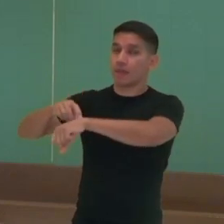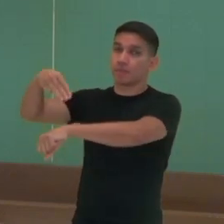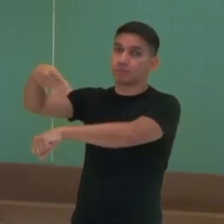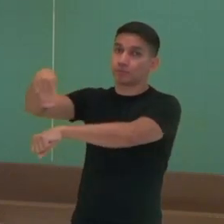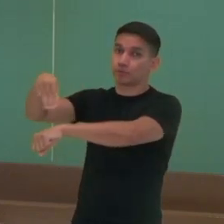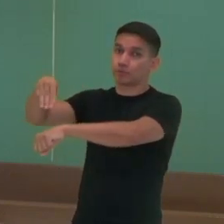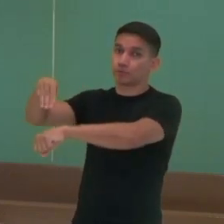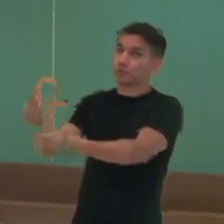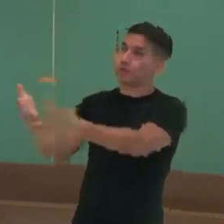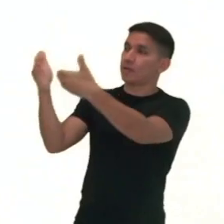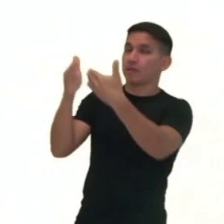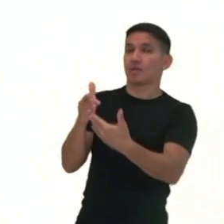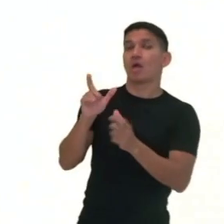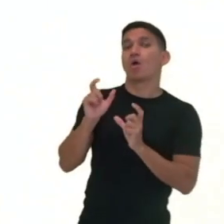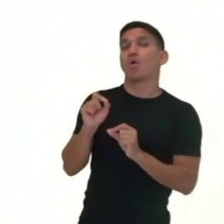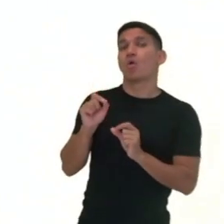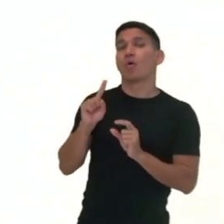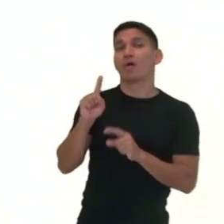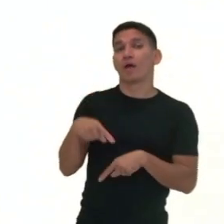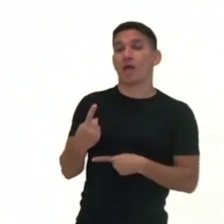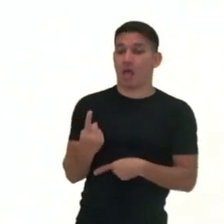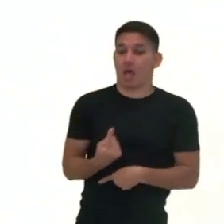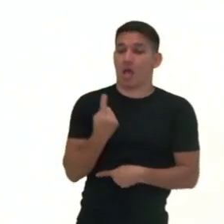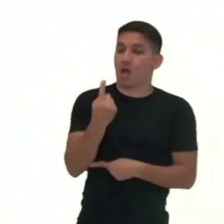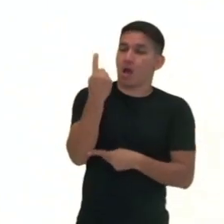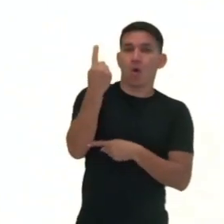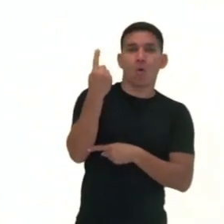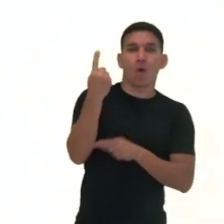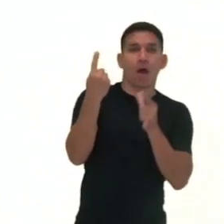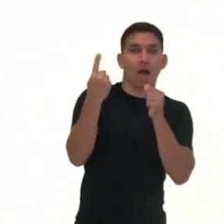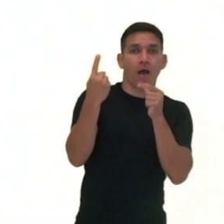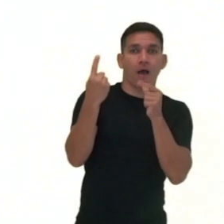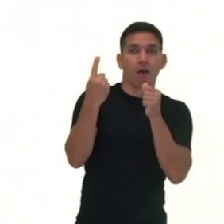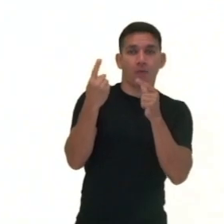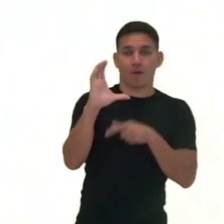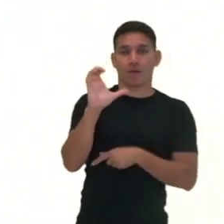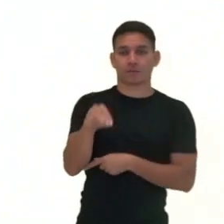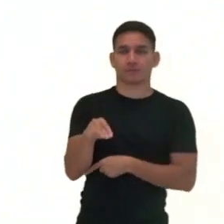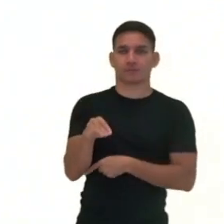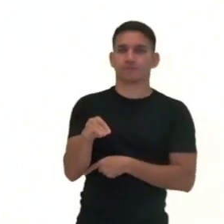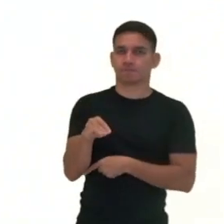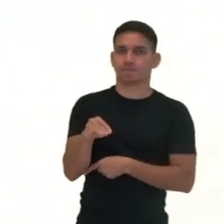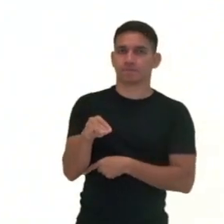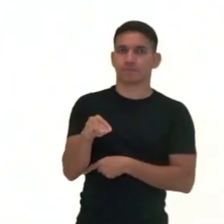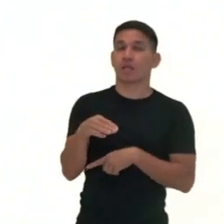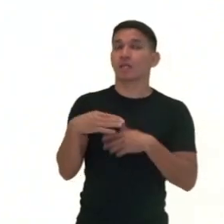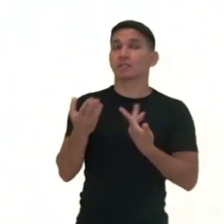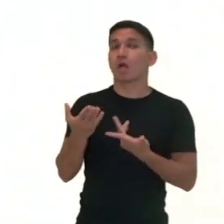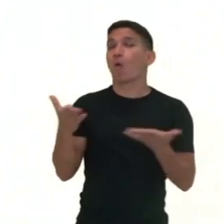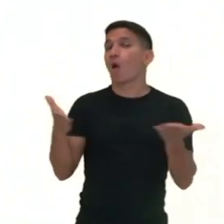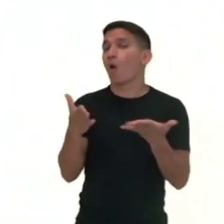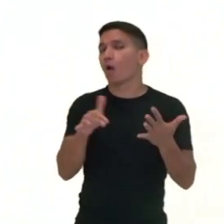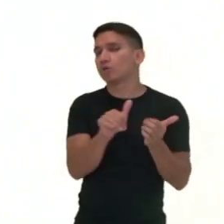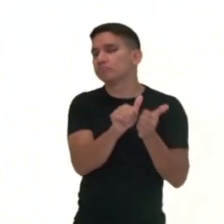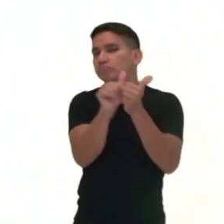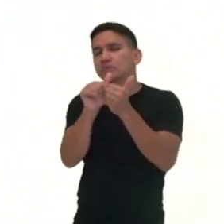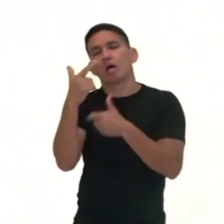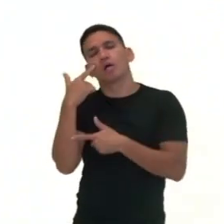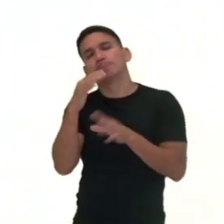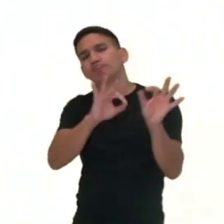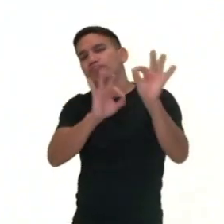em minutos, medida da altura da água, centímetros. Então vamos acompanhar